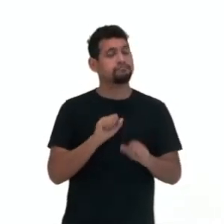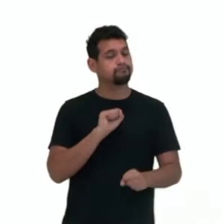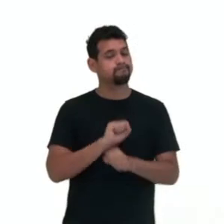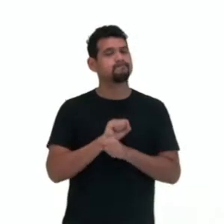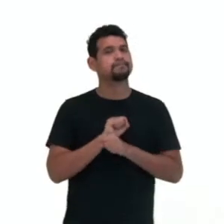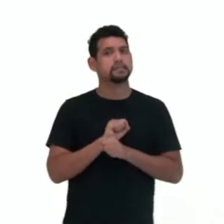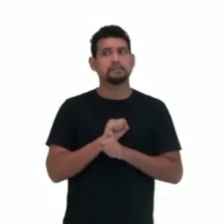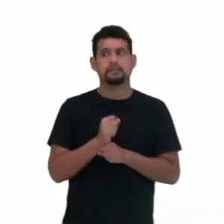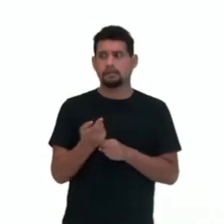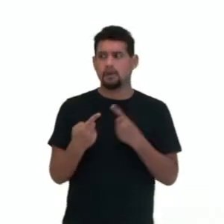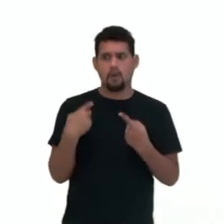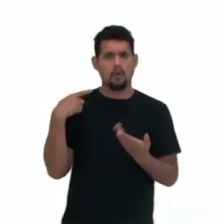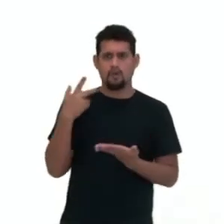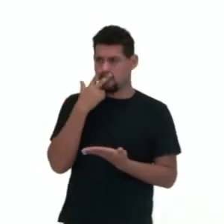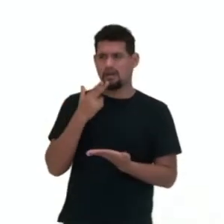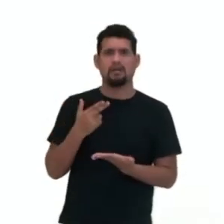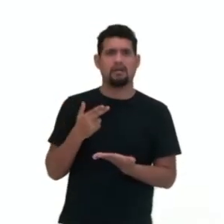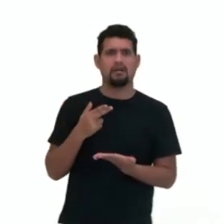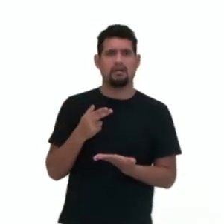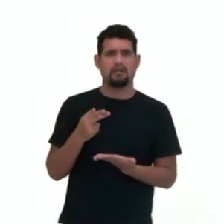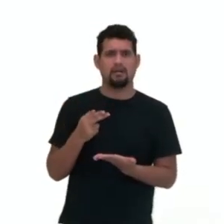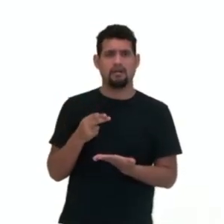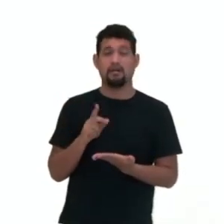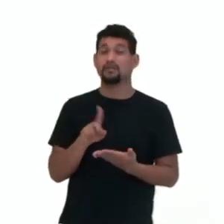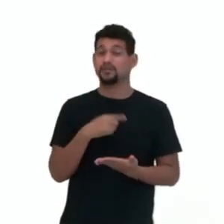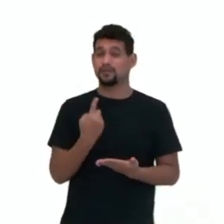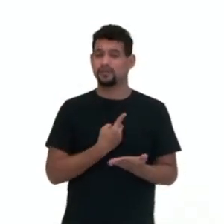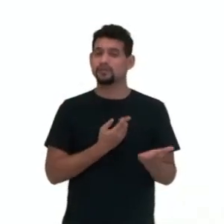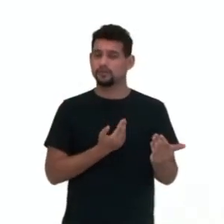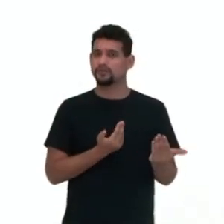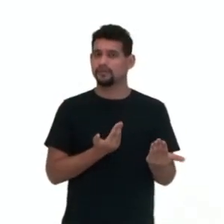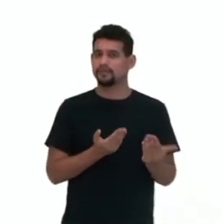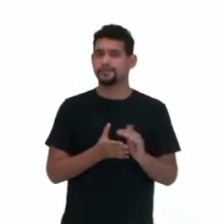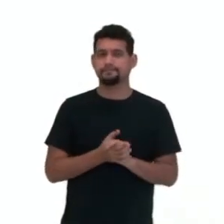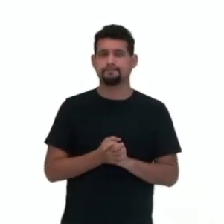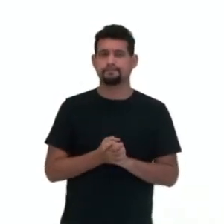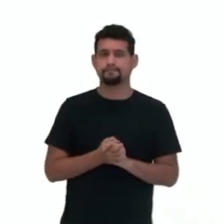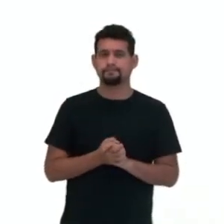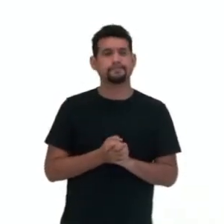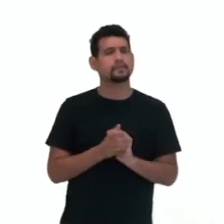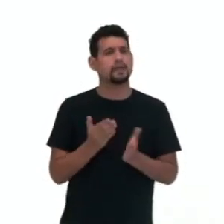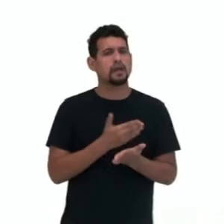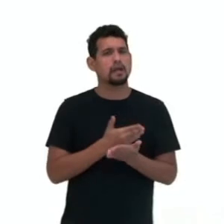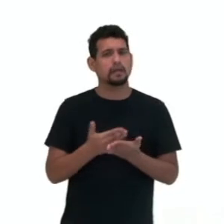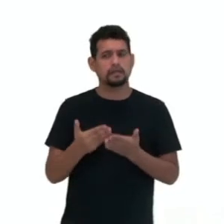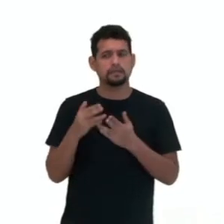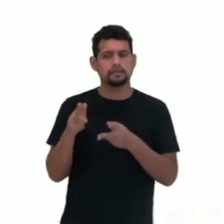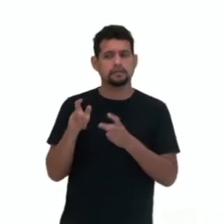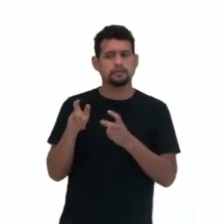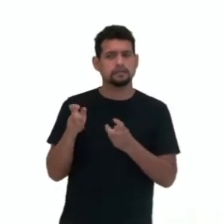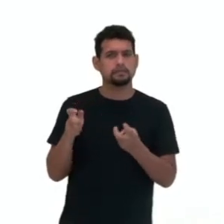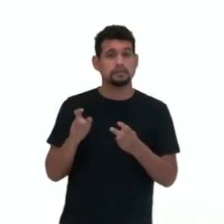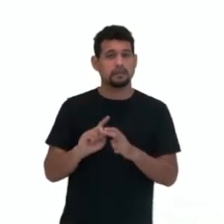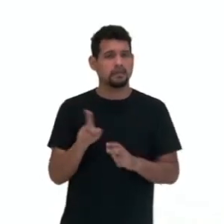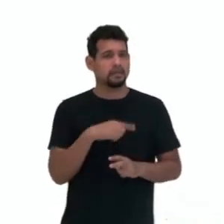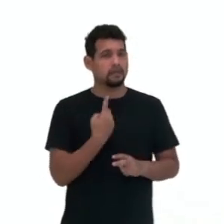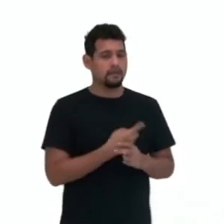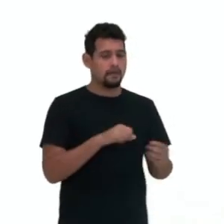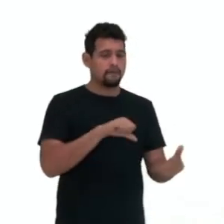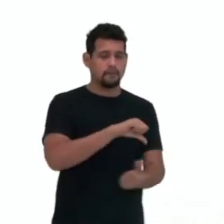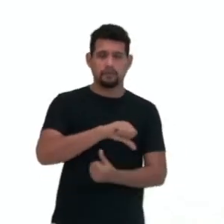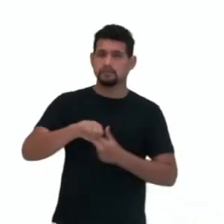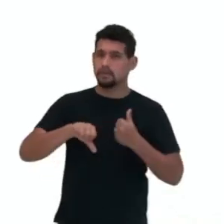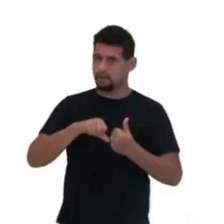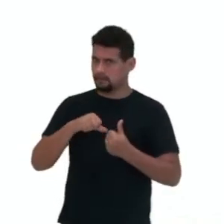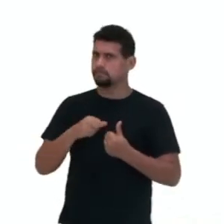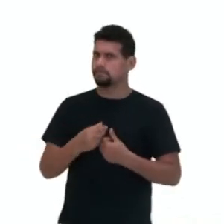com essa loucura. Nós, os jovens, começamos a nos mobilizar. Nós vamos mudar o destino